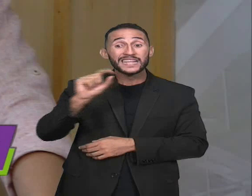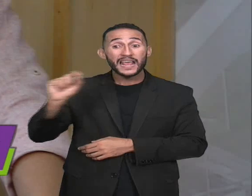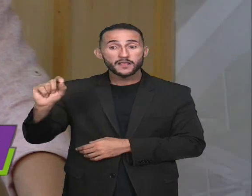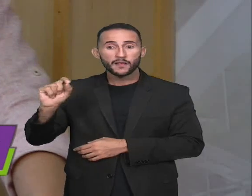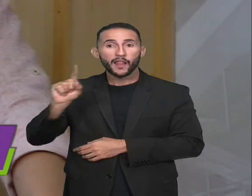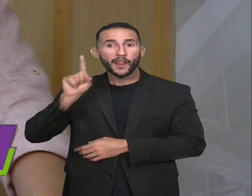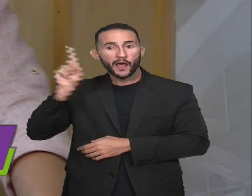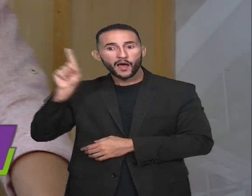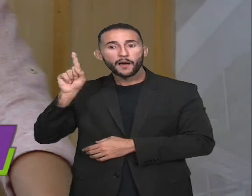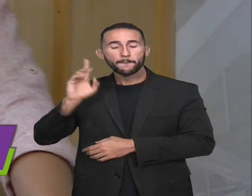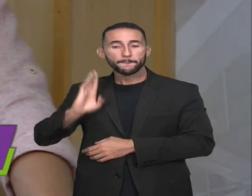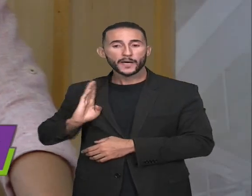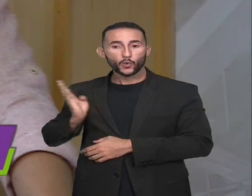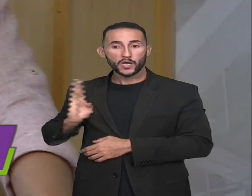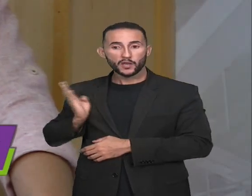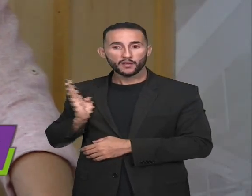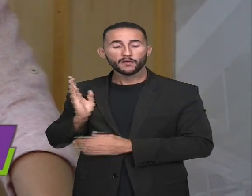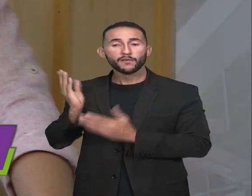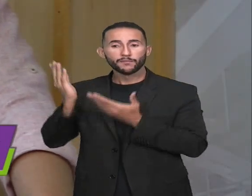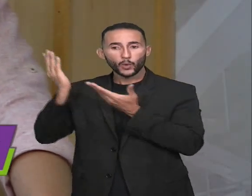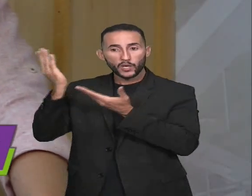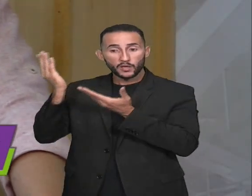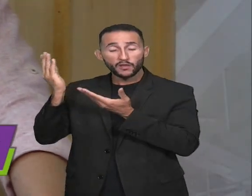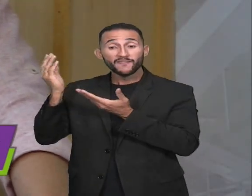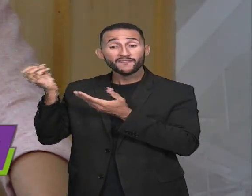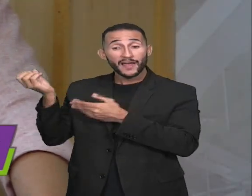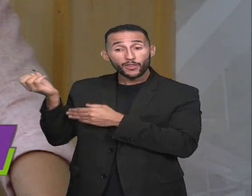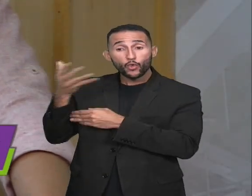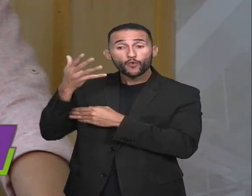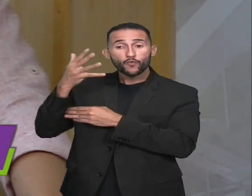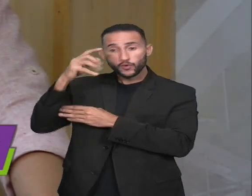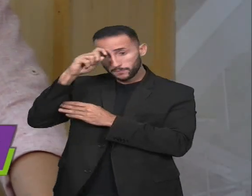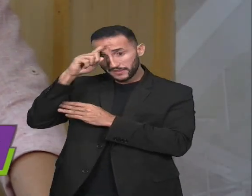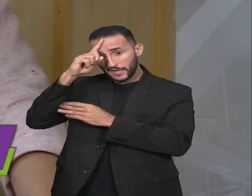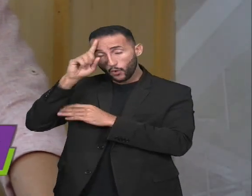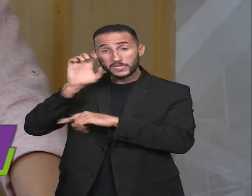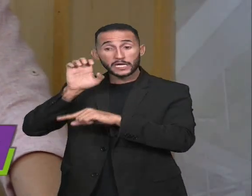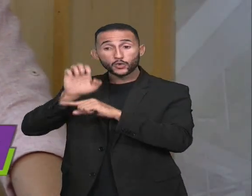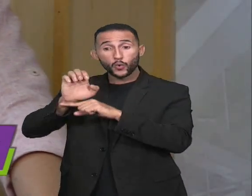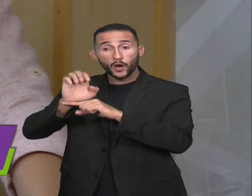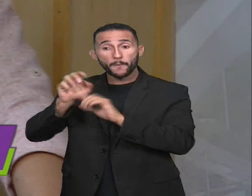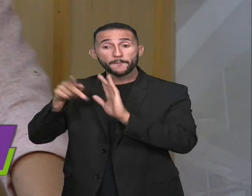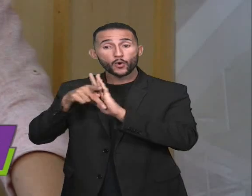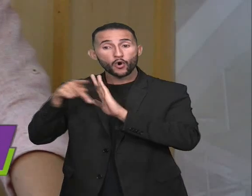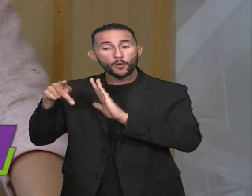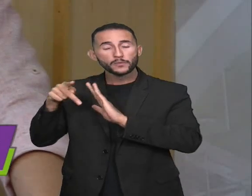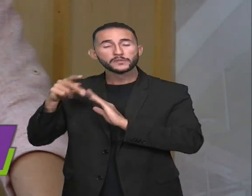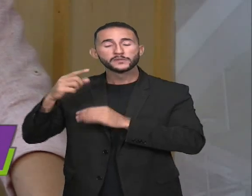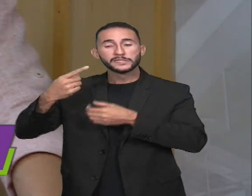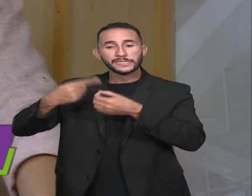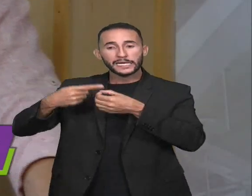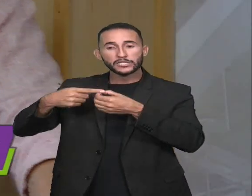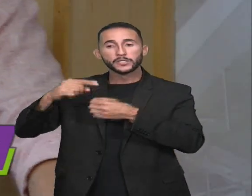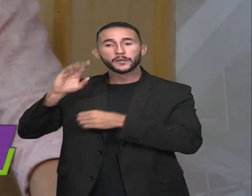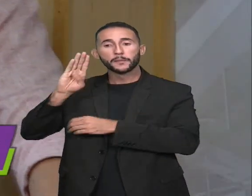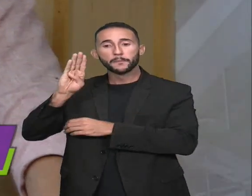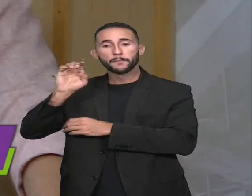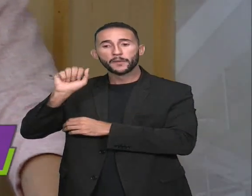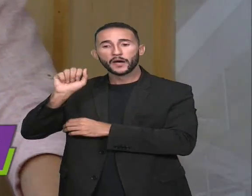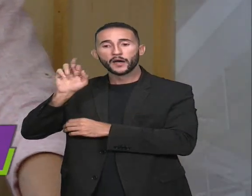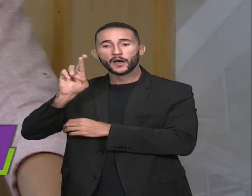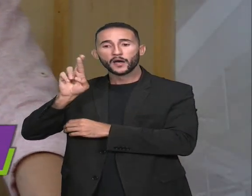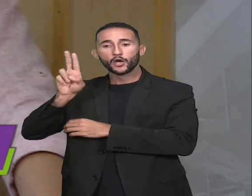Barueri agora nos próximos meses o Hospital Estadual de Barueri com